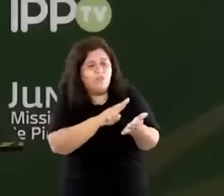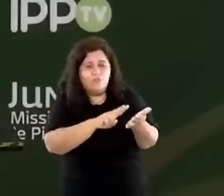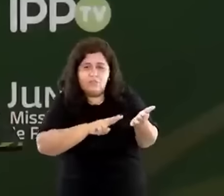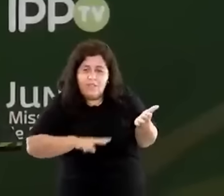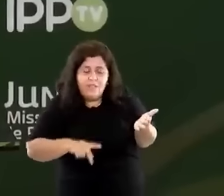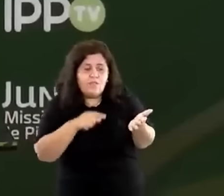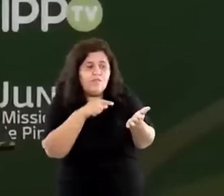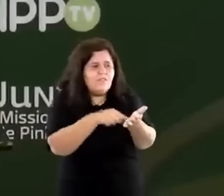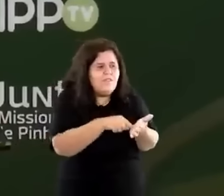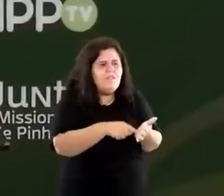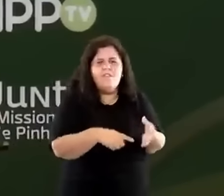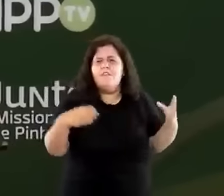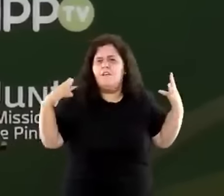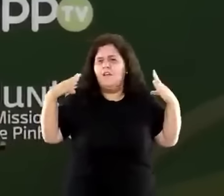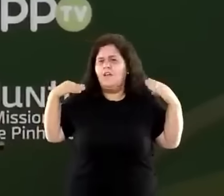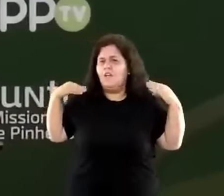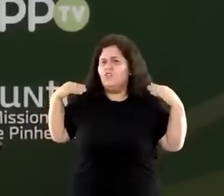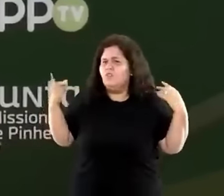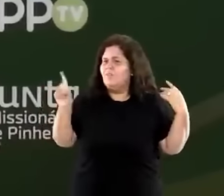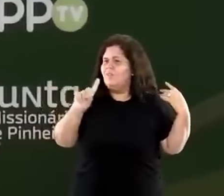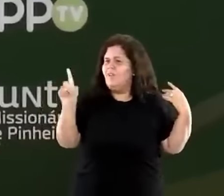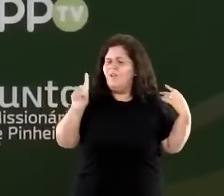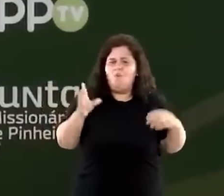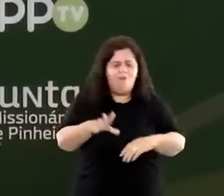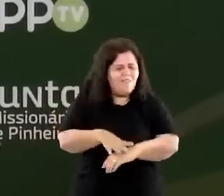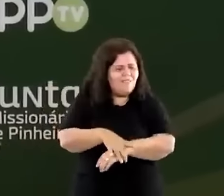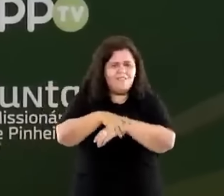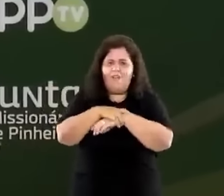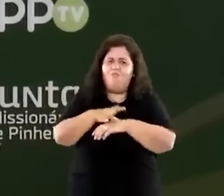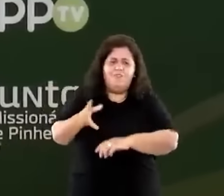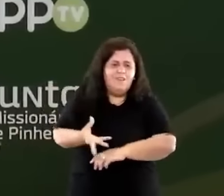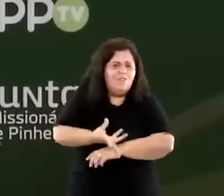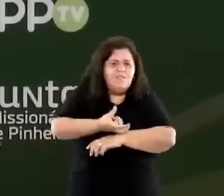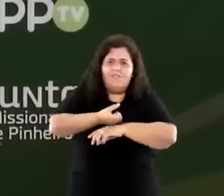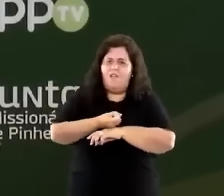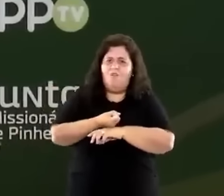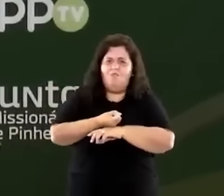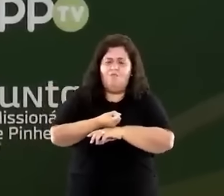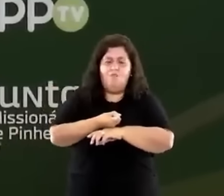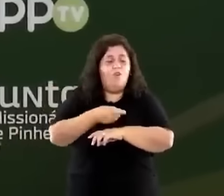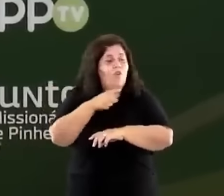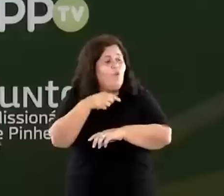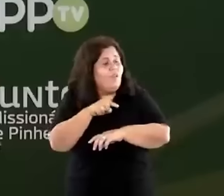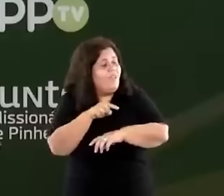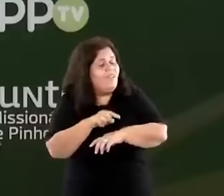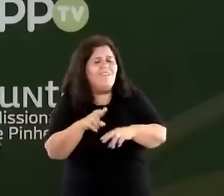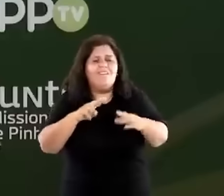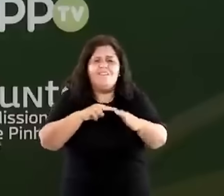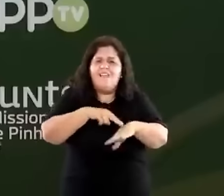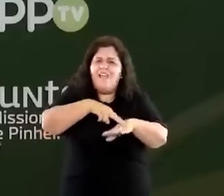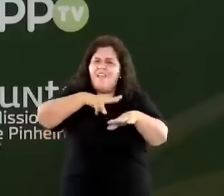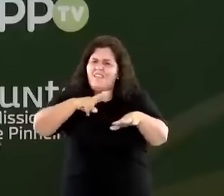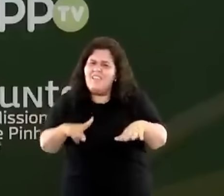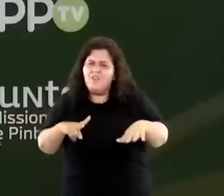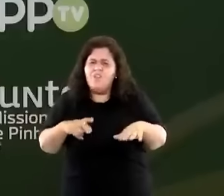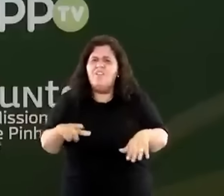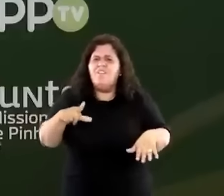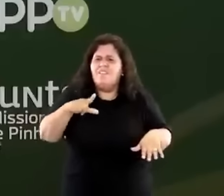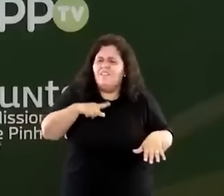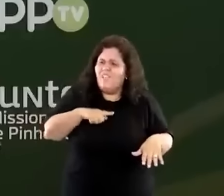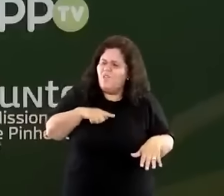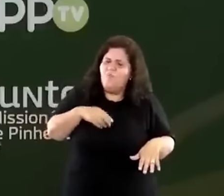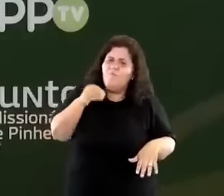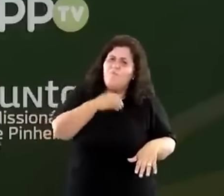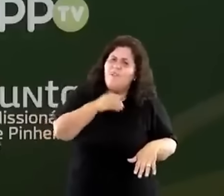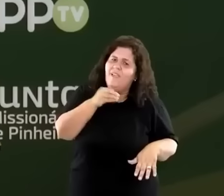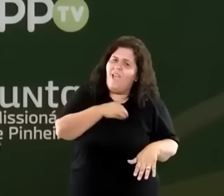salvos e anjo não é salvo os anjos que não caíram jamais cairão os que caíram para eles não tem redenção mas